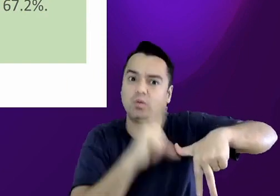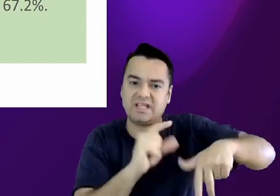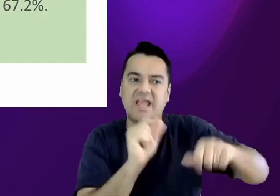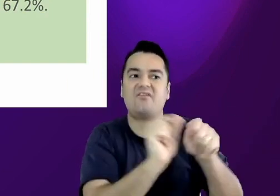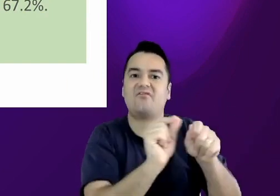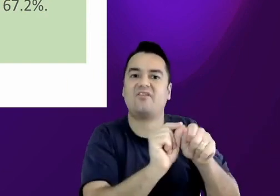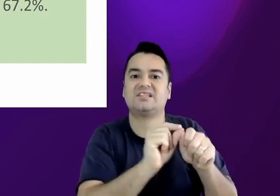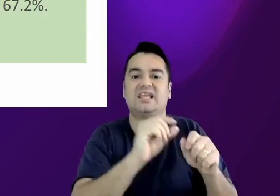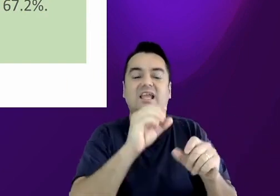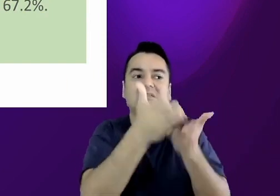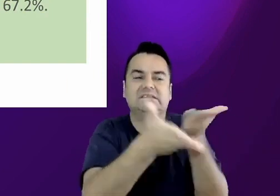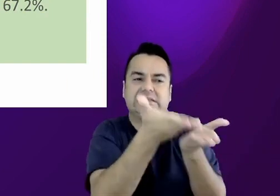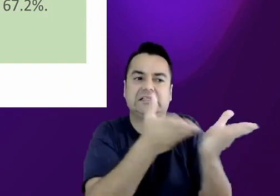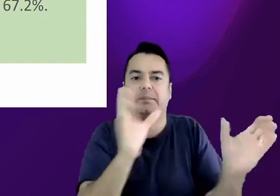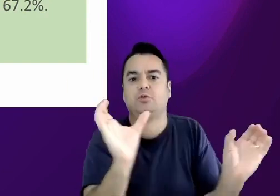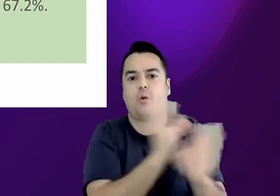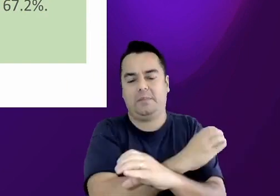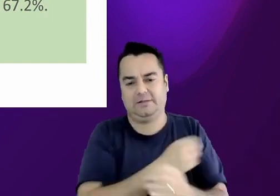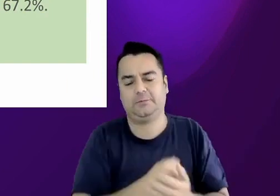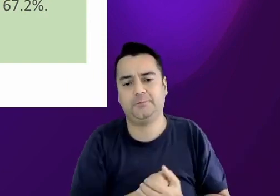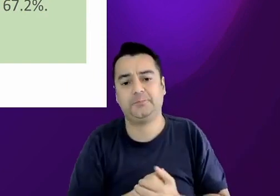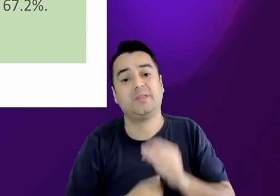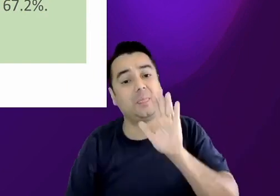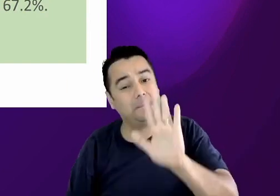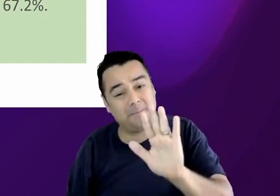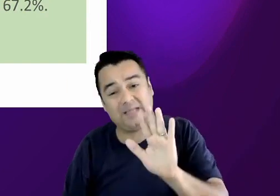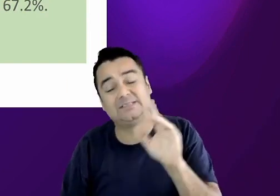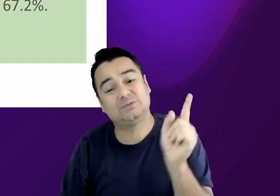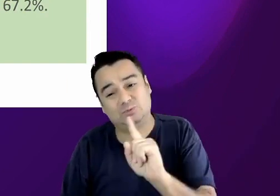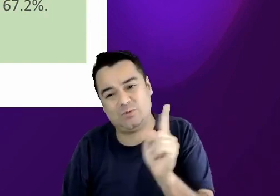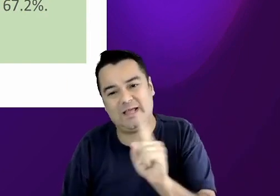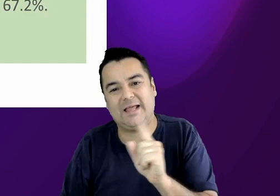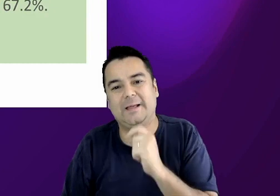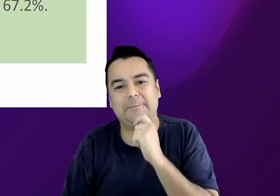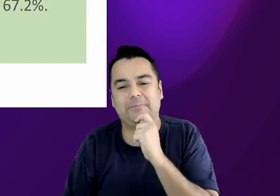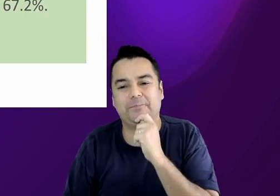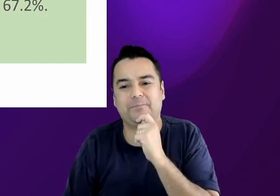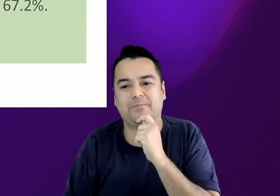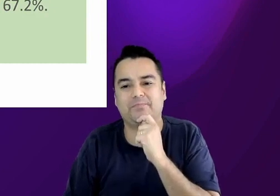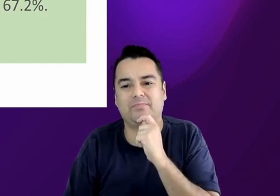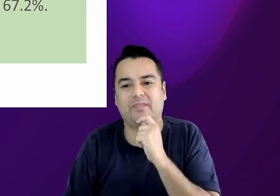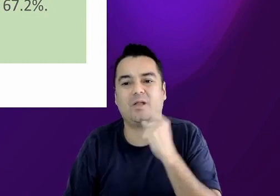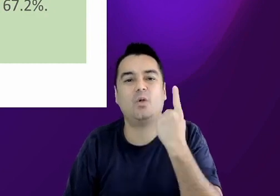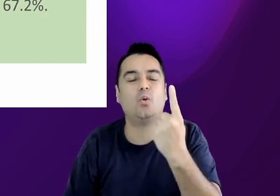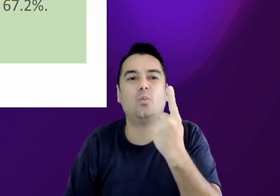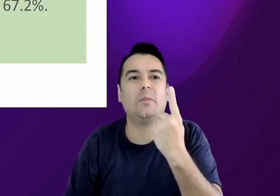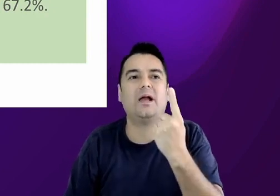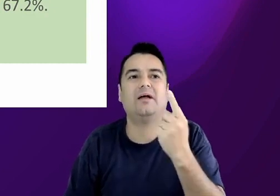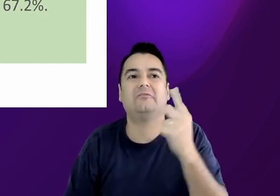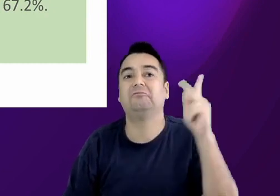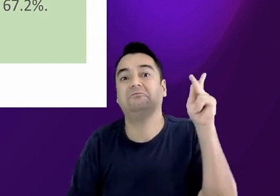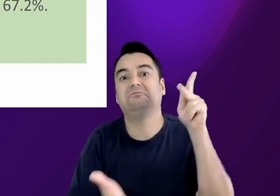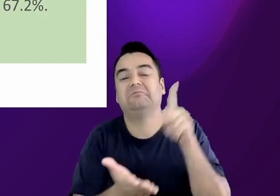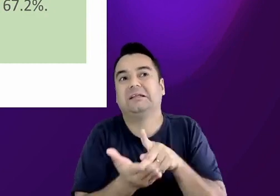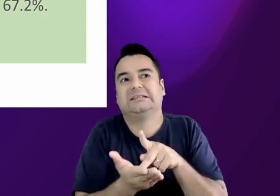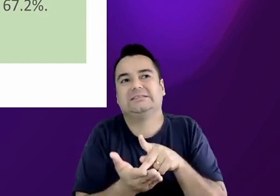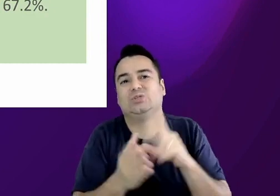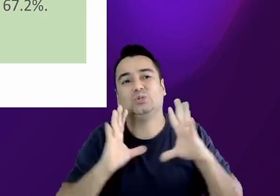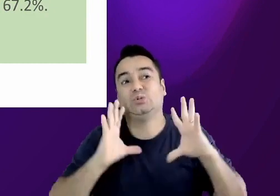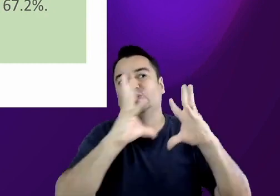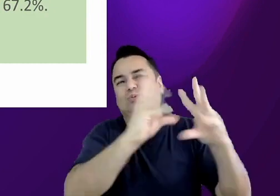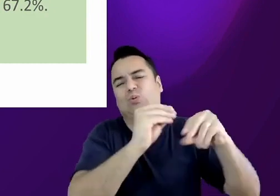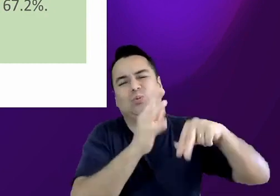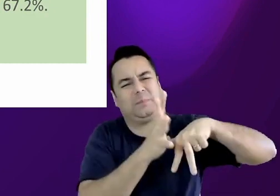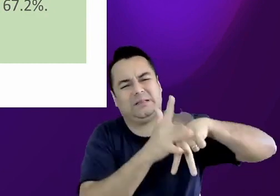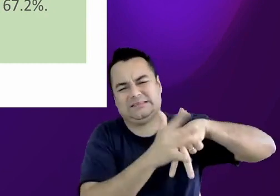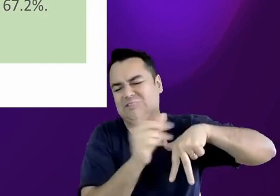um todo. Ainda não se trata de uma realidade para todos os pacientes,